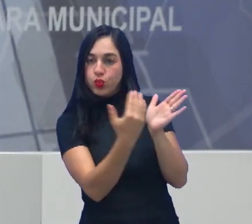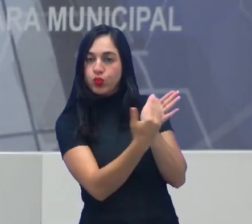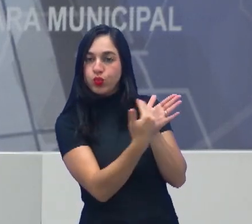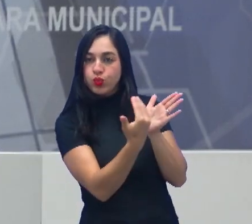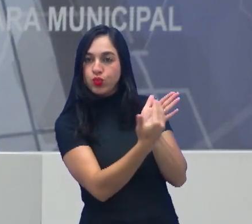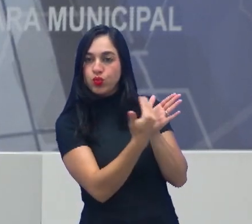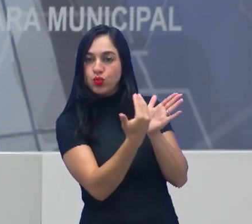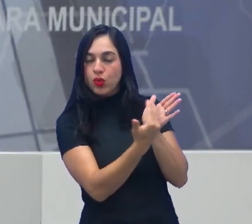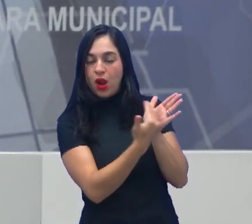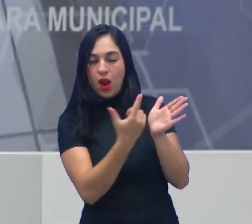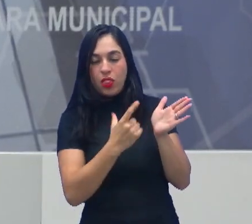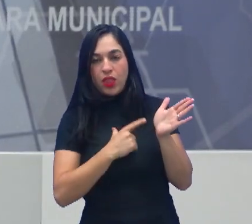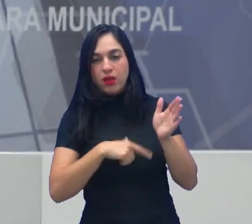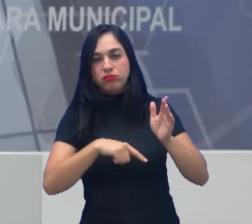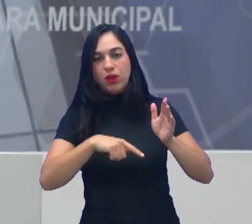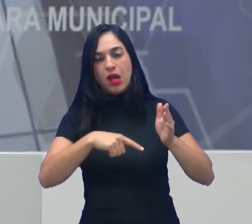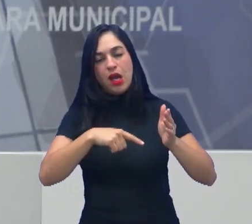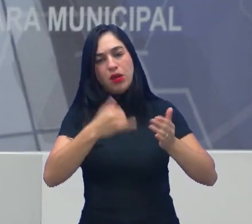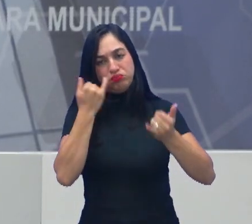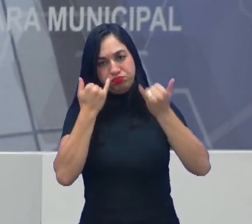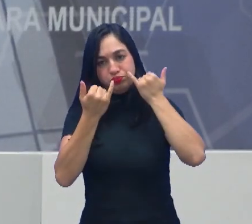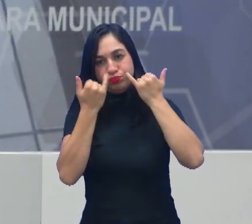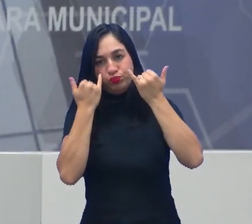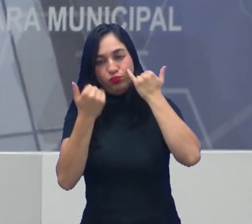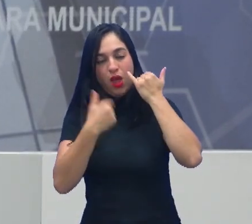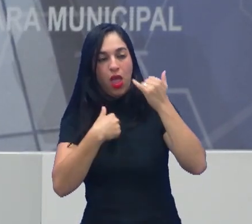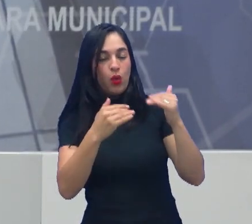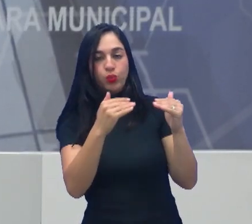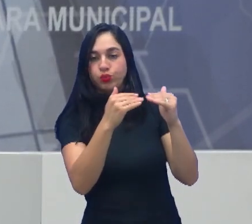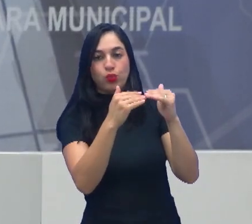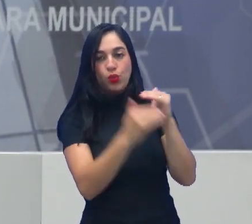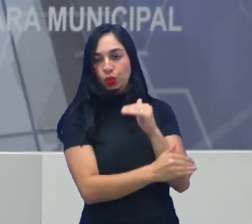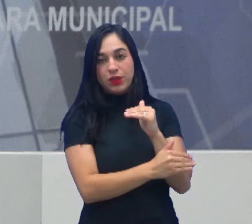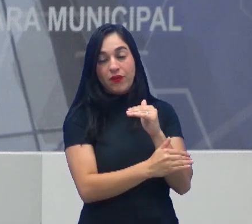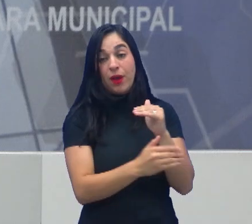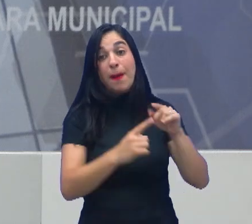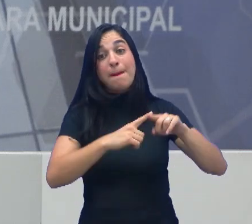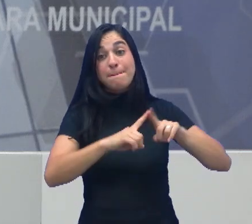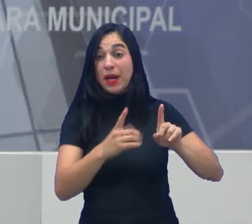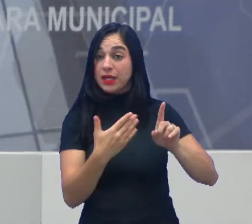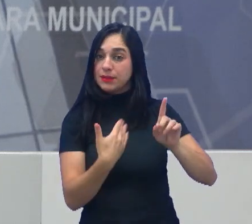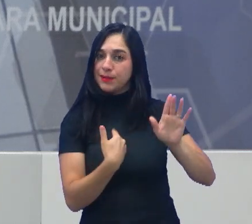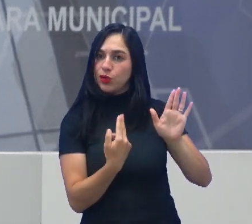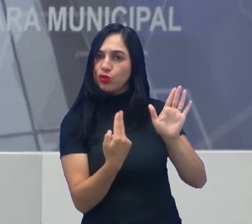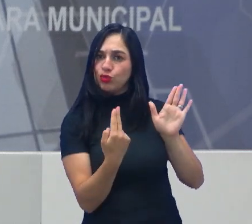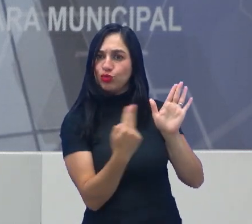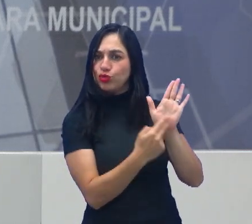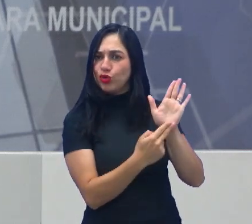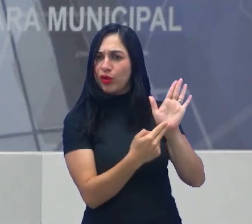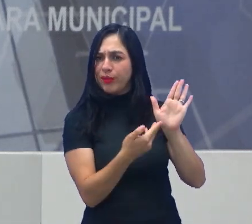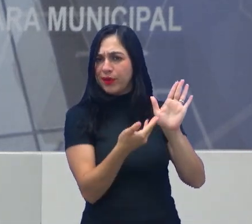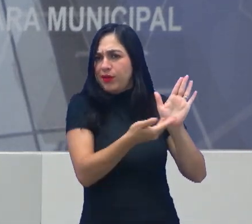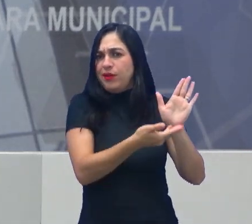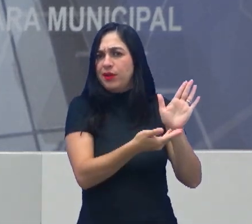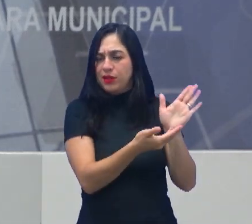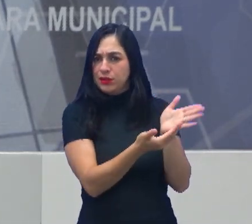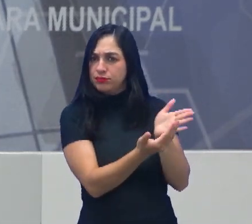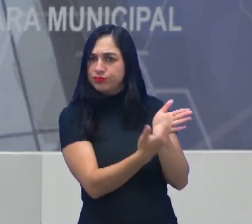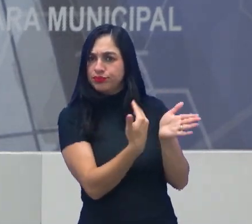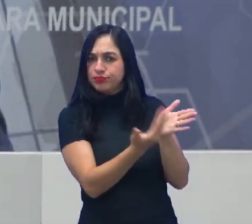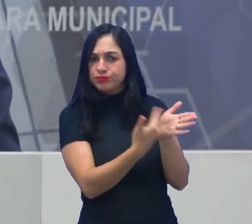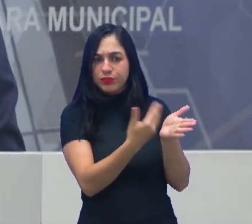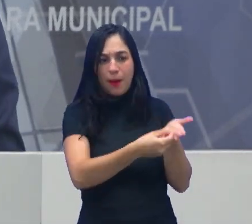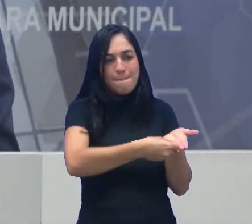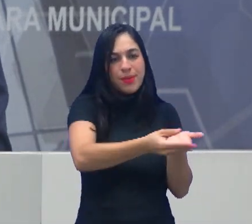pontos deste conteúdo. Ainda assim, o meu nome constava e esta cartilha estava ou está sendo distribuída